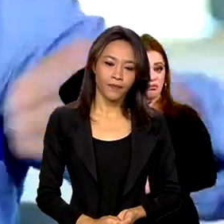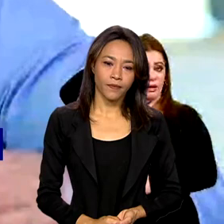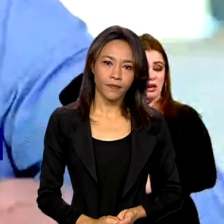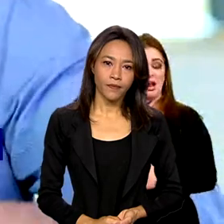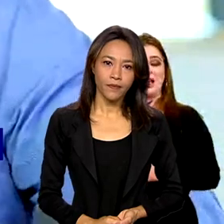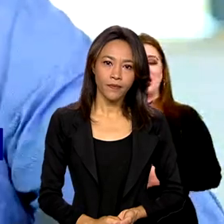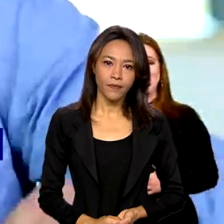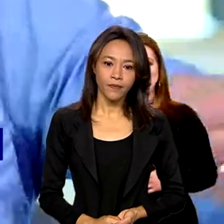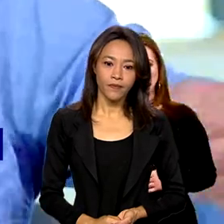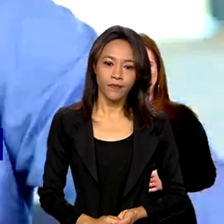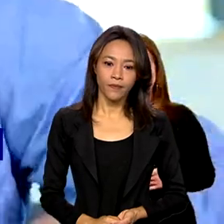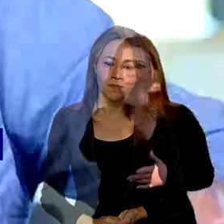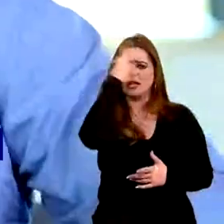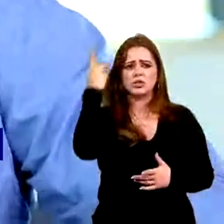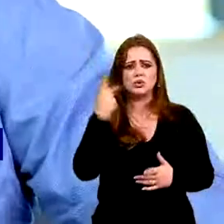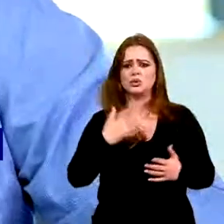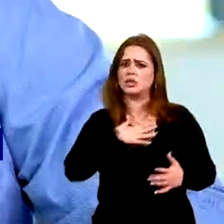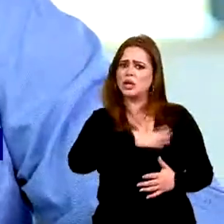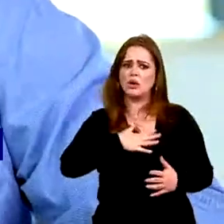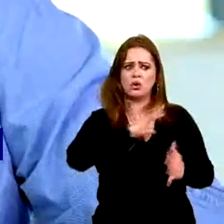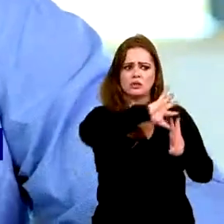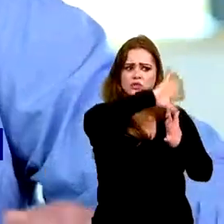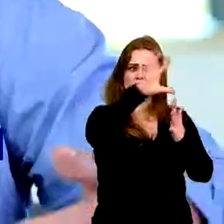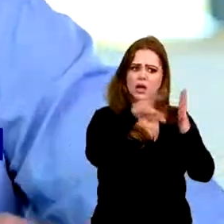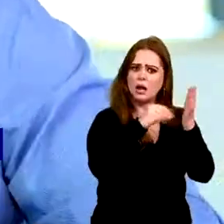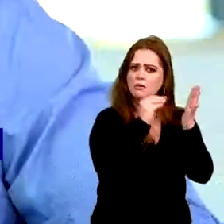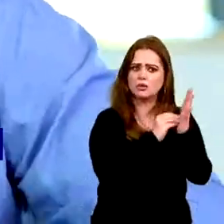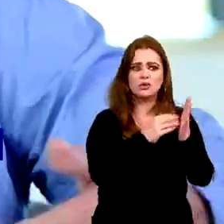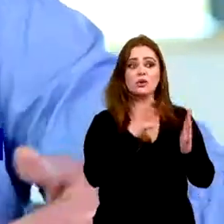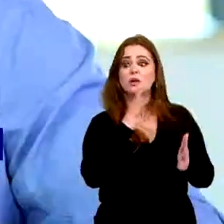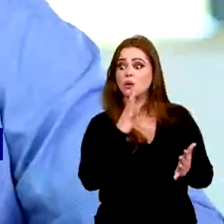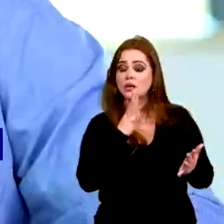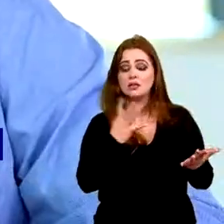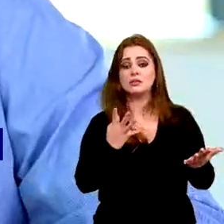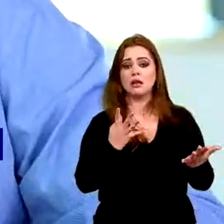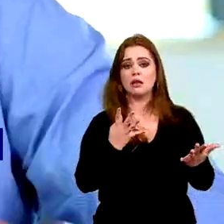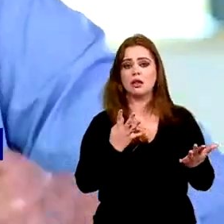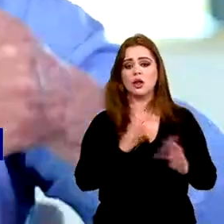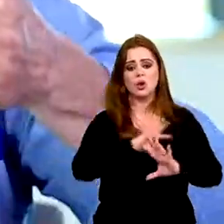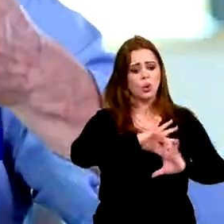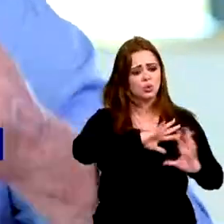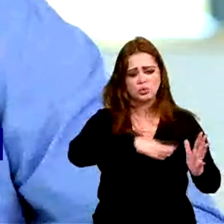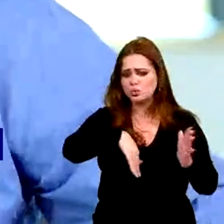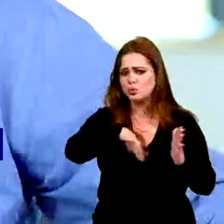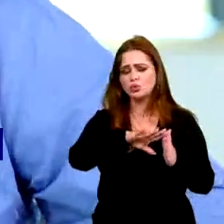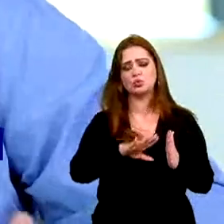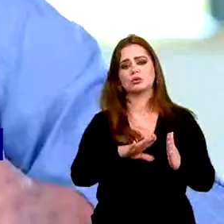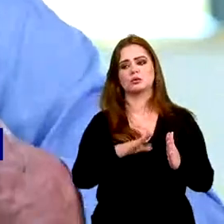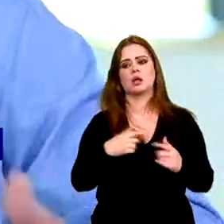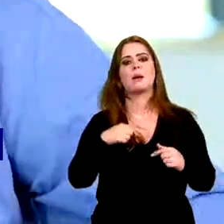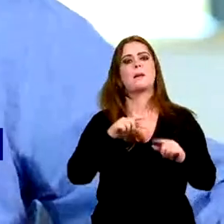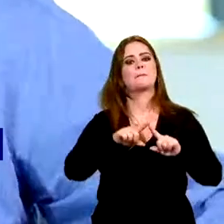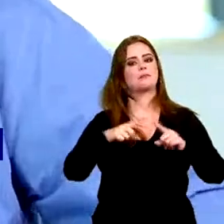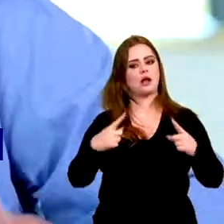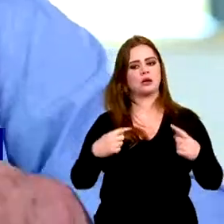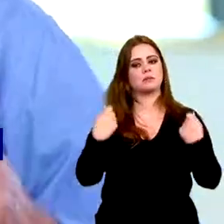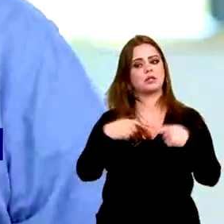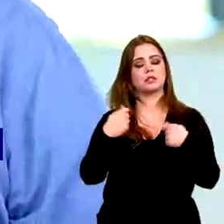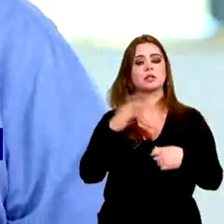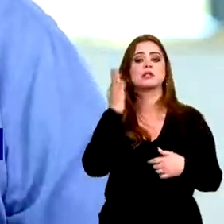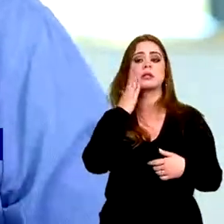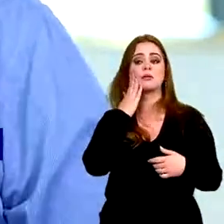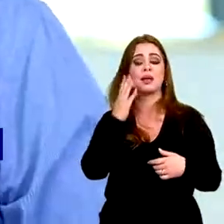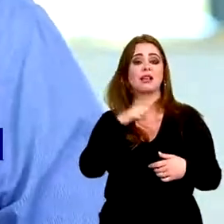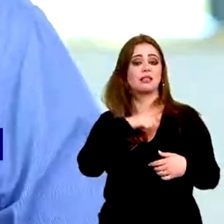vai na Amazônia para ver o que que Amazônia e tem que saber que lá sabe Tem muita área tem muita fauna tem